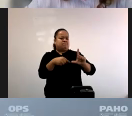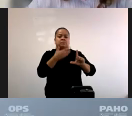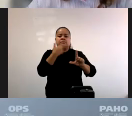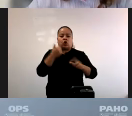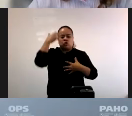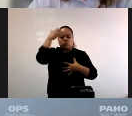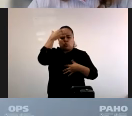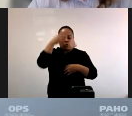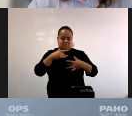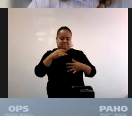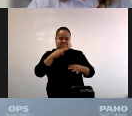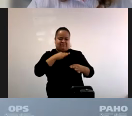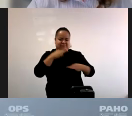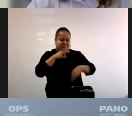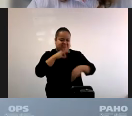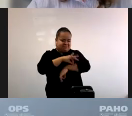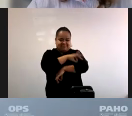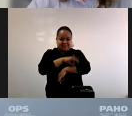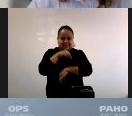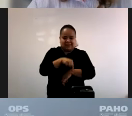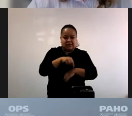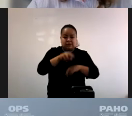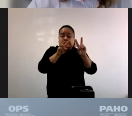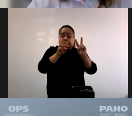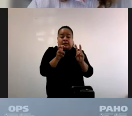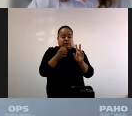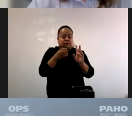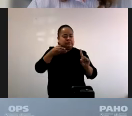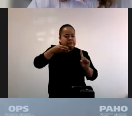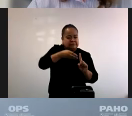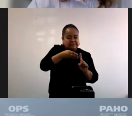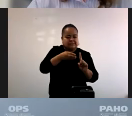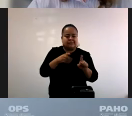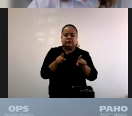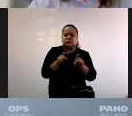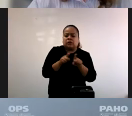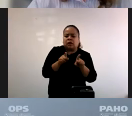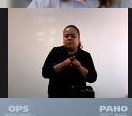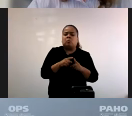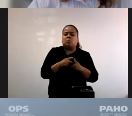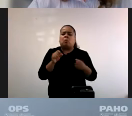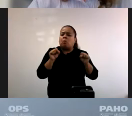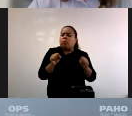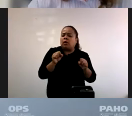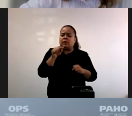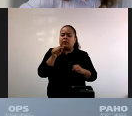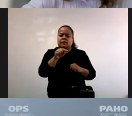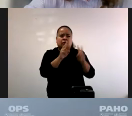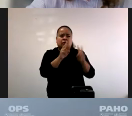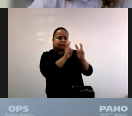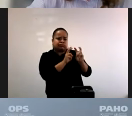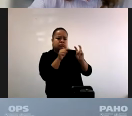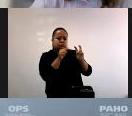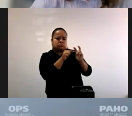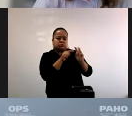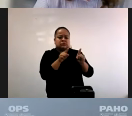um site dedicado à varíola do macaco. E é nessa linha onde vocês podem encontrar diversos recursos, tanto do